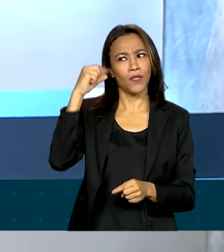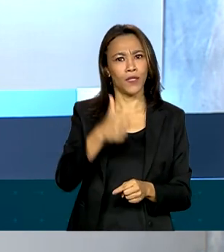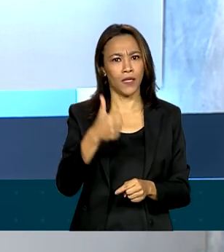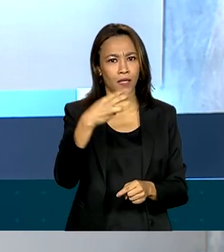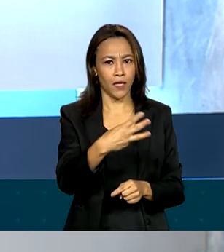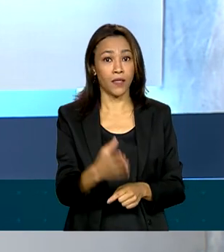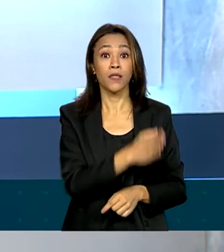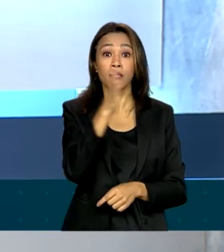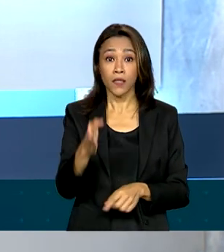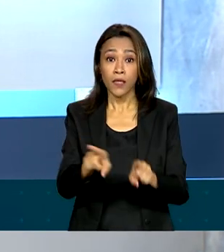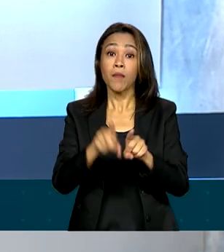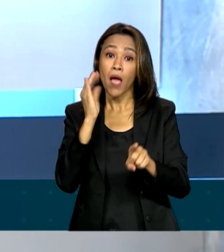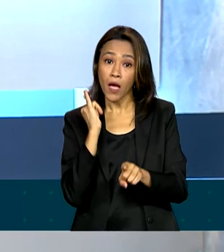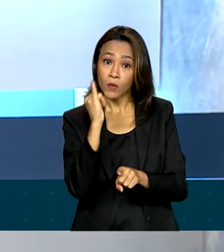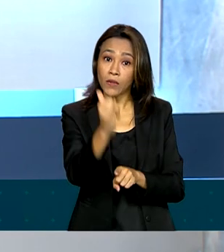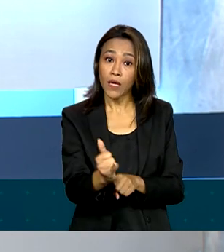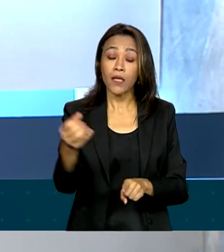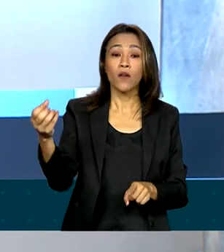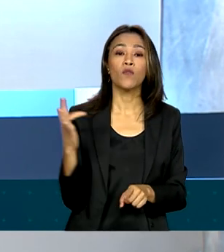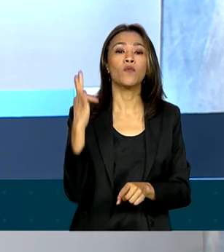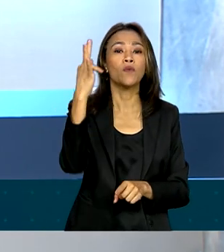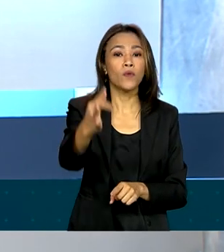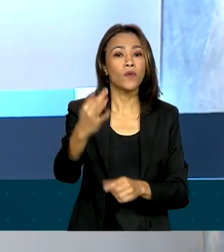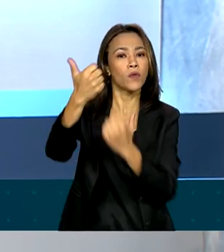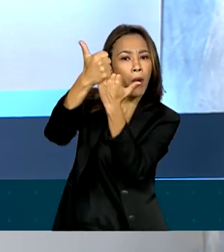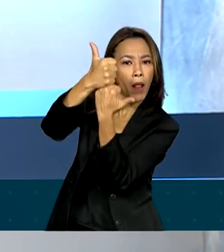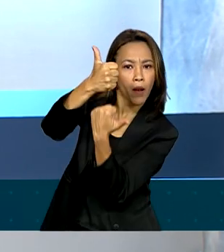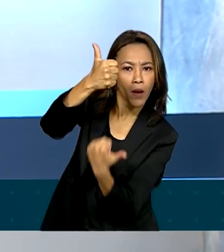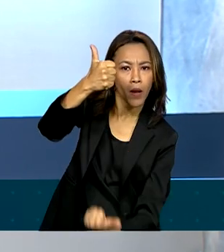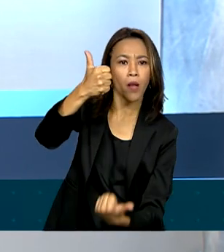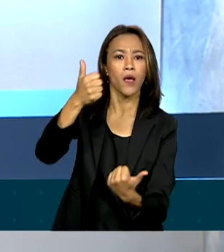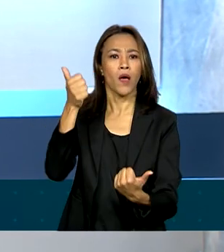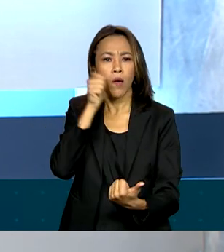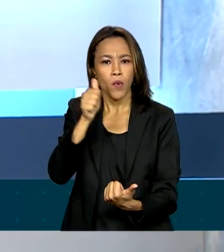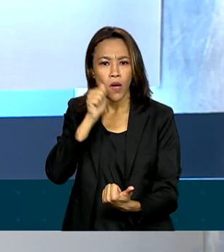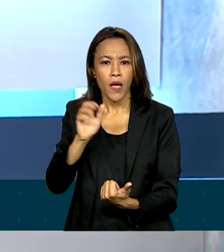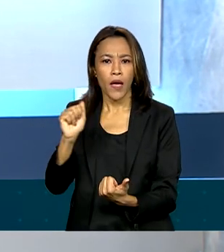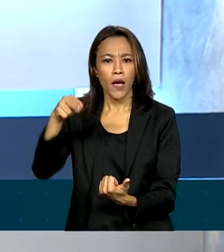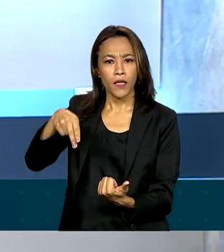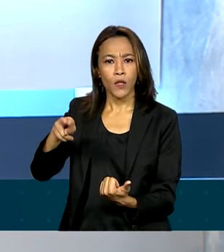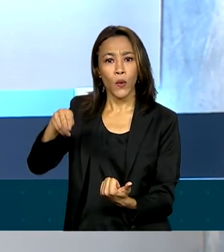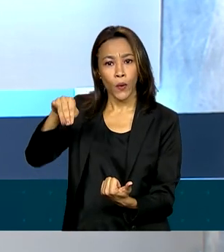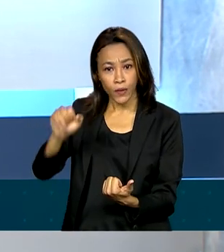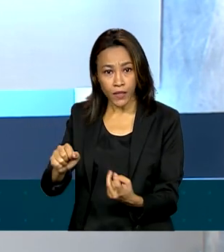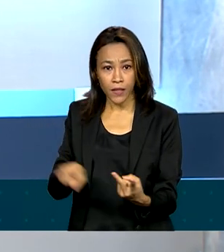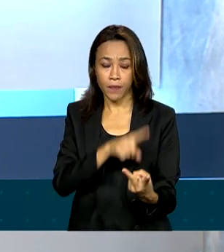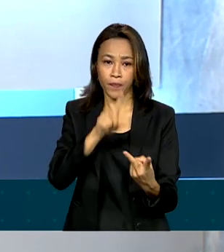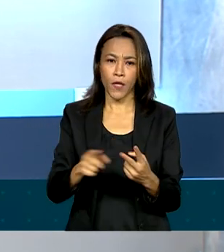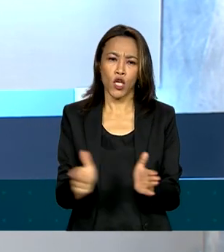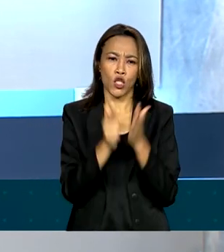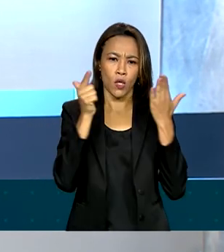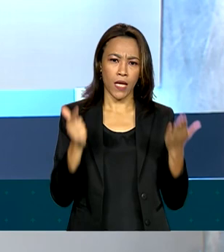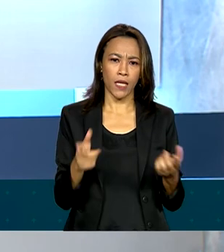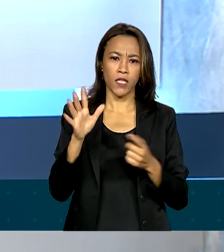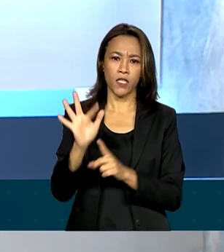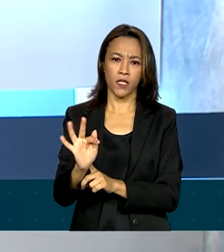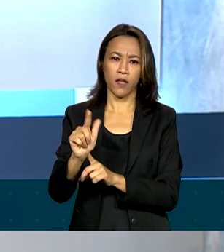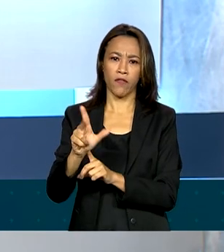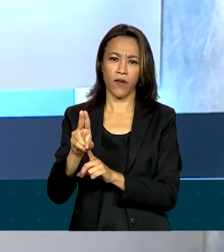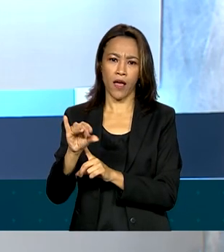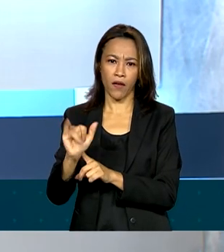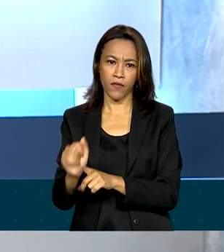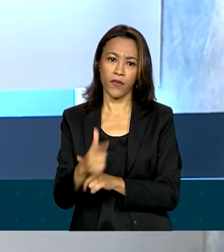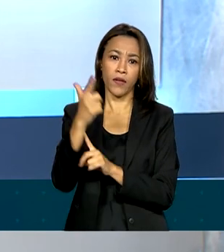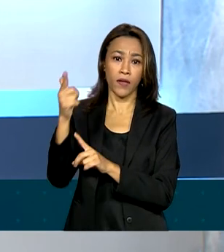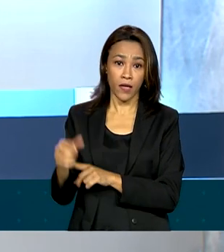foram anunciados para a futura direção da EBC a roteirista Antônia Pellegrino, as jornalistas Flávia Filippini